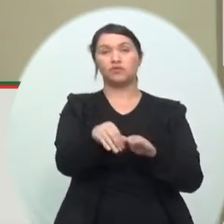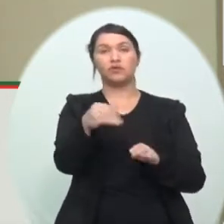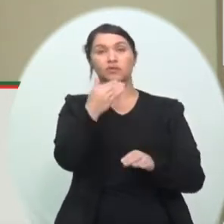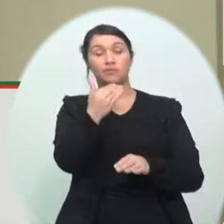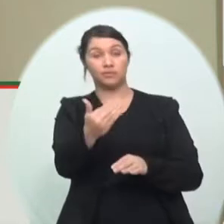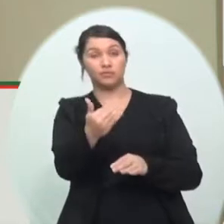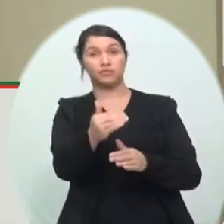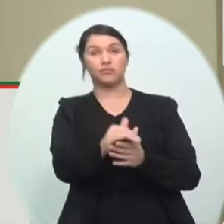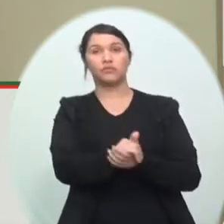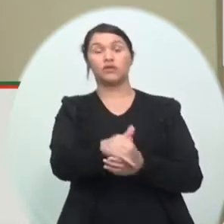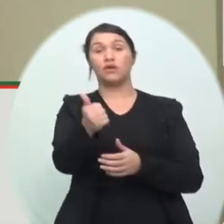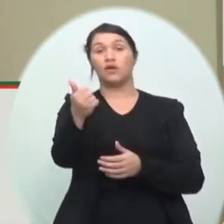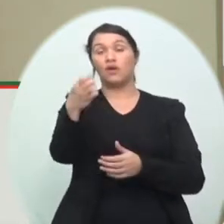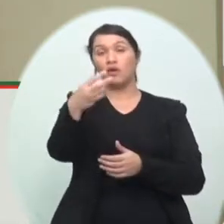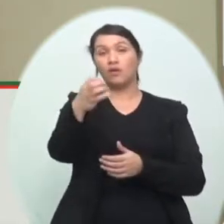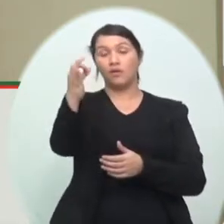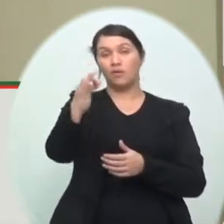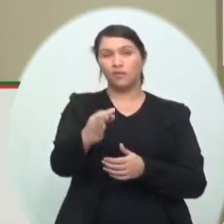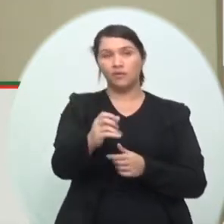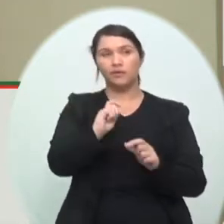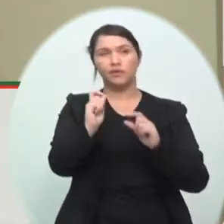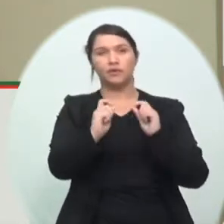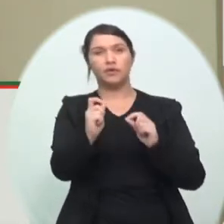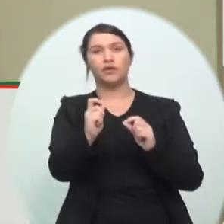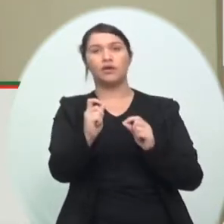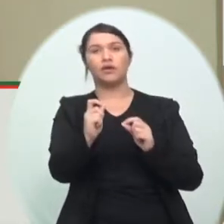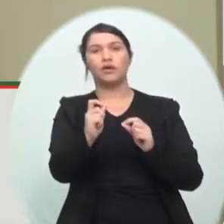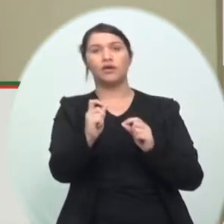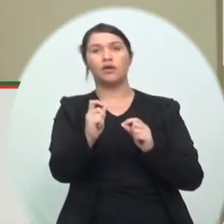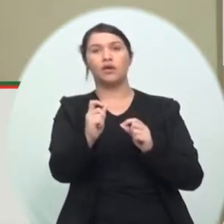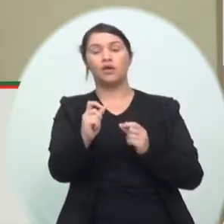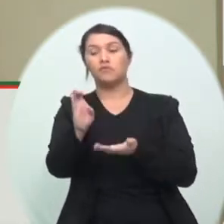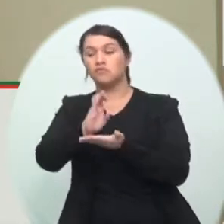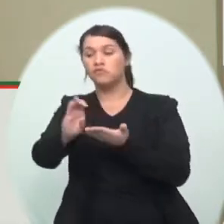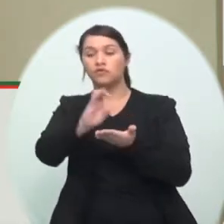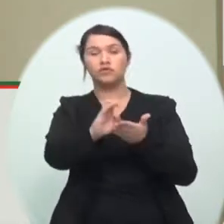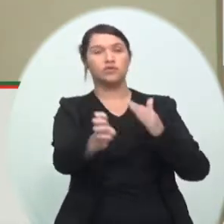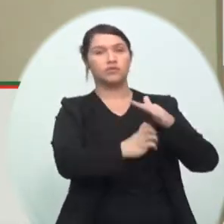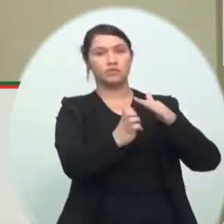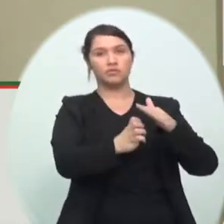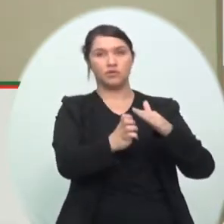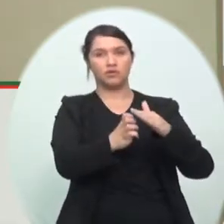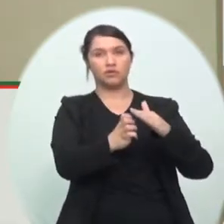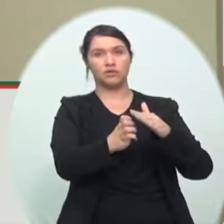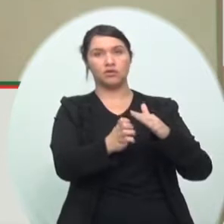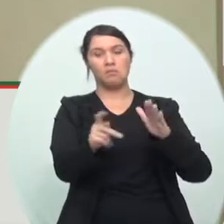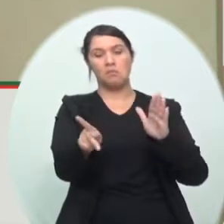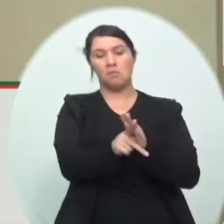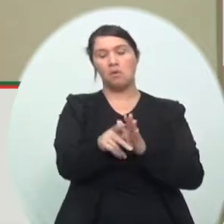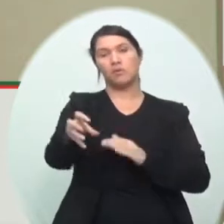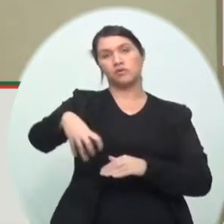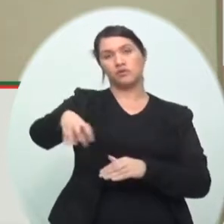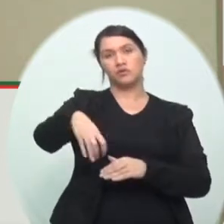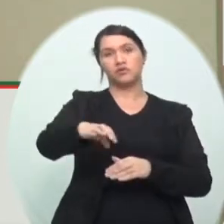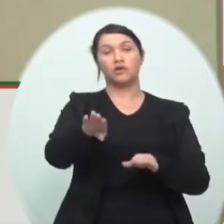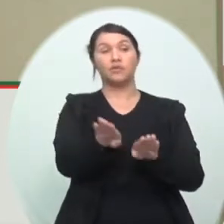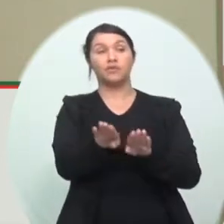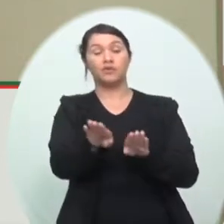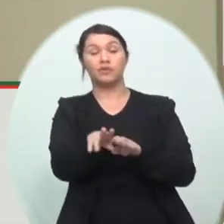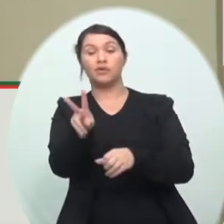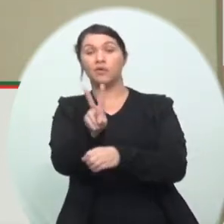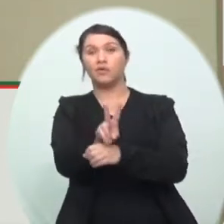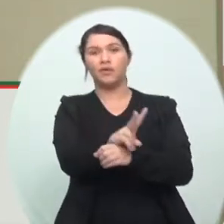13% que é importante atrair investidores e 11% que julgam que o mais importante é cuidar do meio